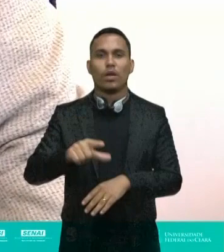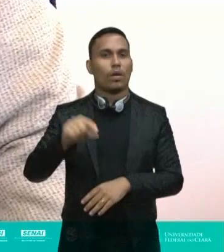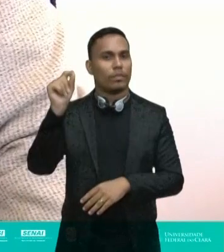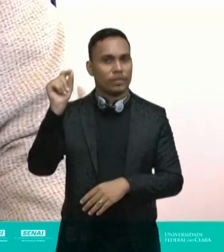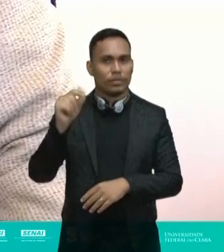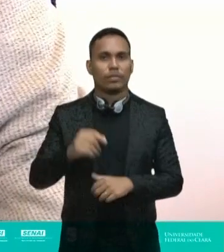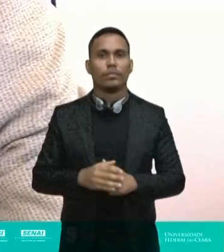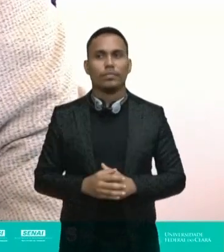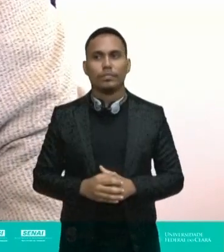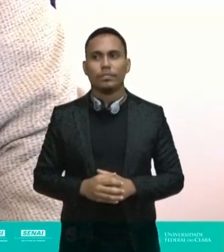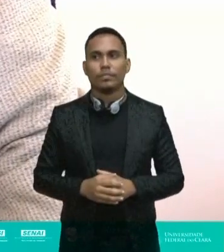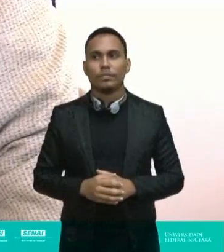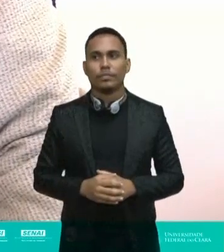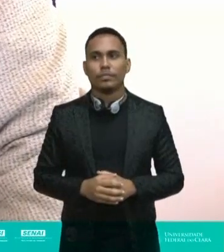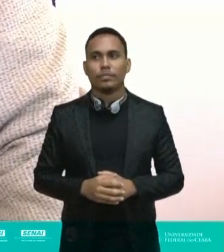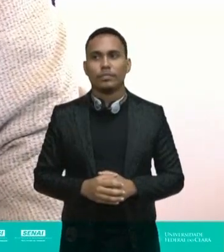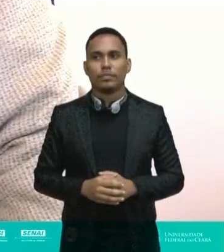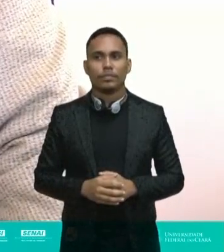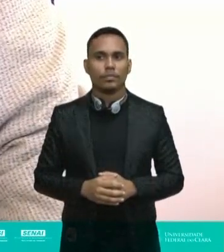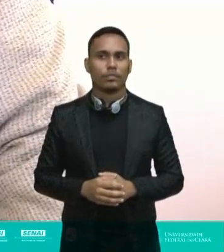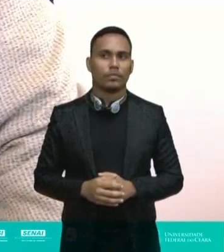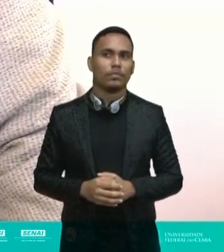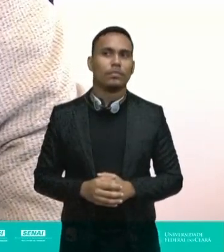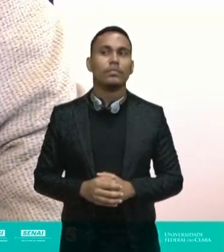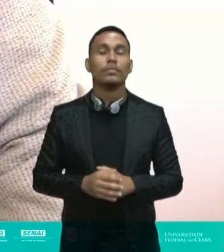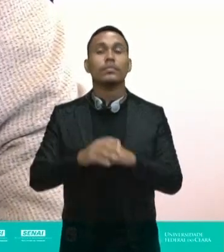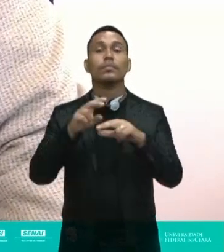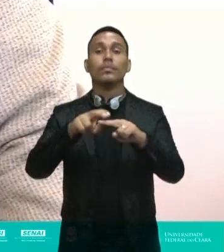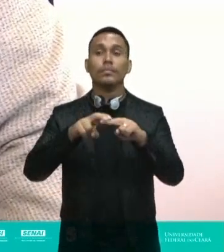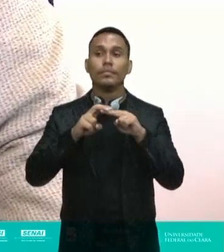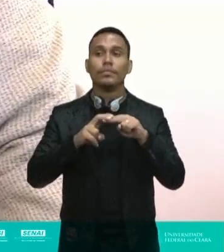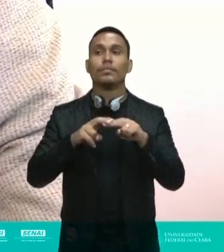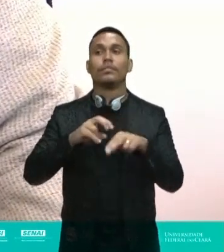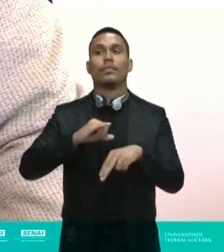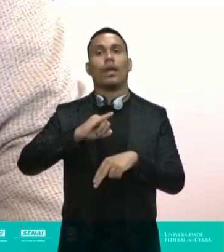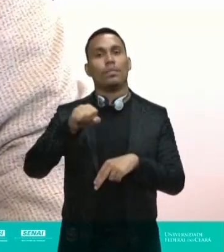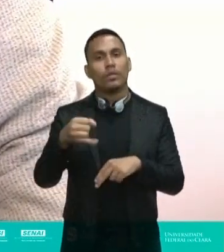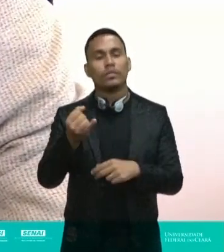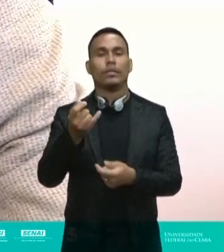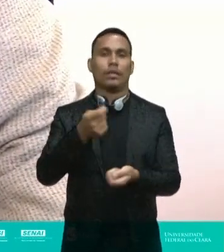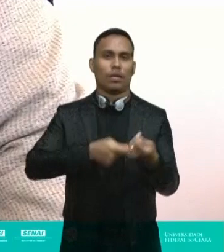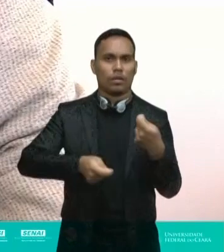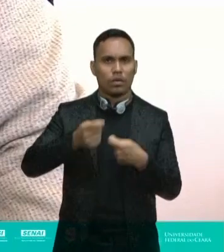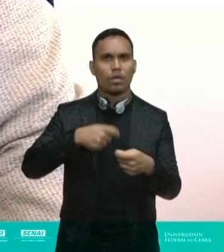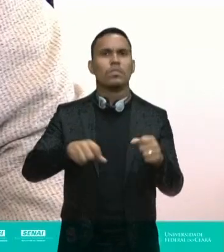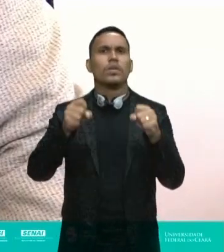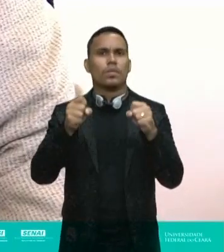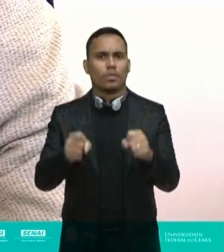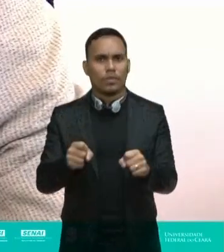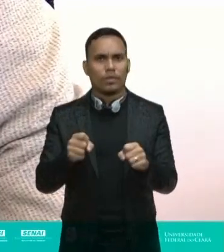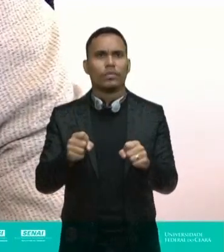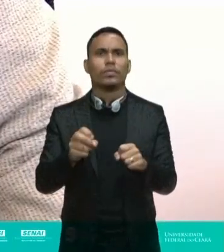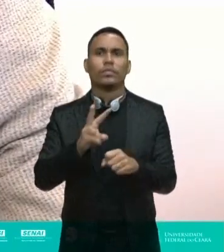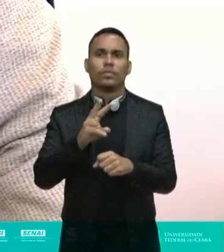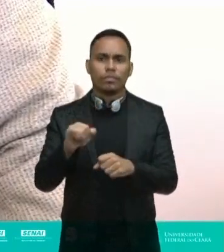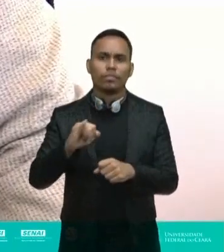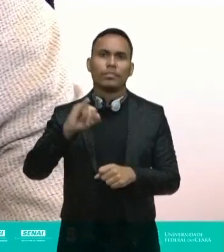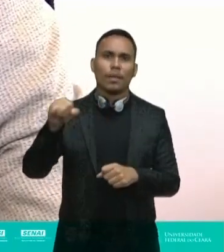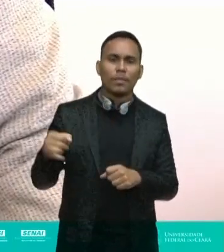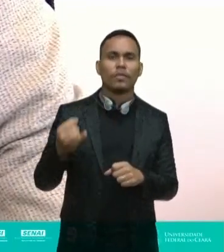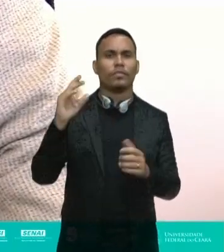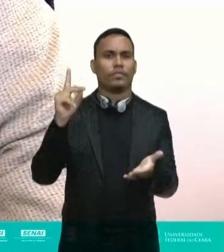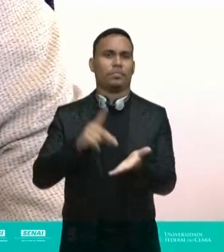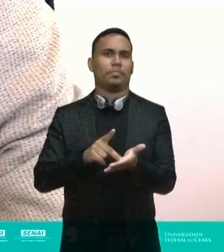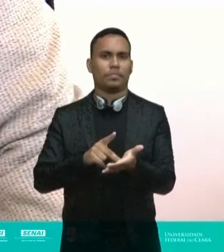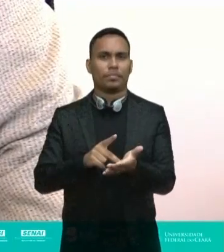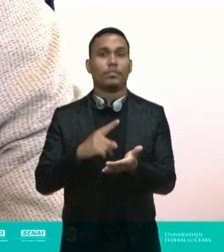por fatores económicos ou técnicos. Portanto, há oportunidades económicas que podem, e a nosso ver devem, ser aproveitadas,